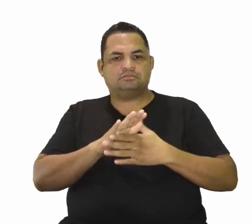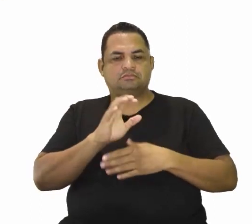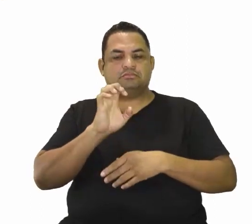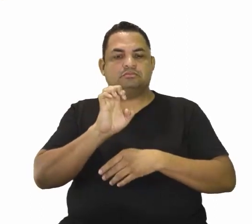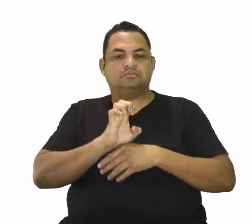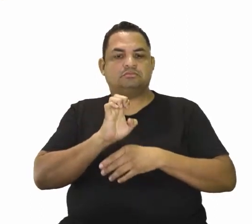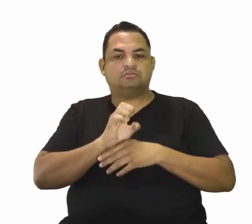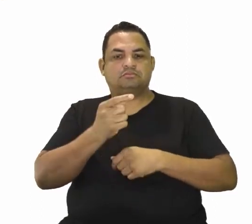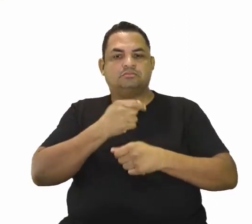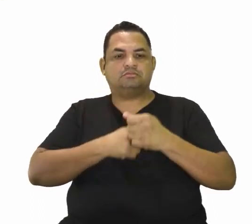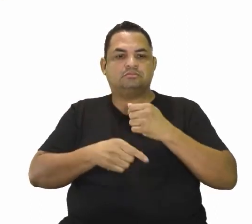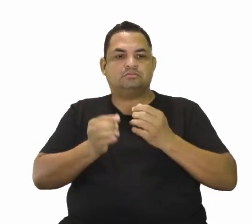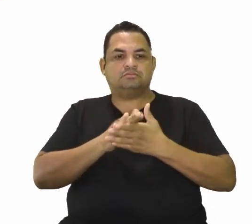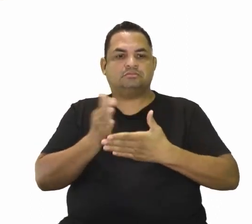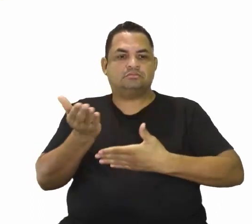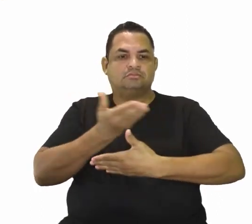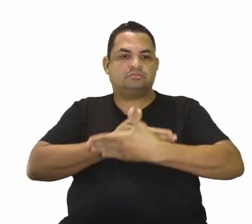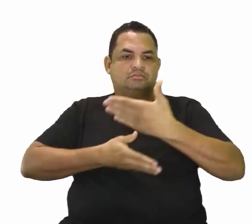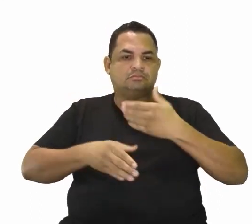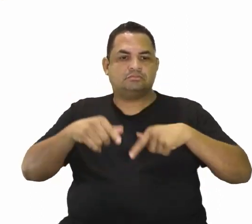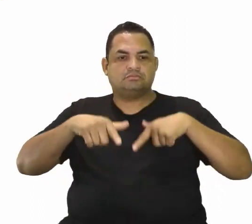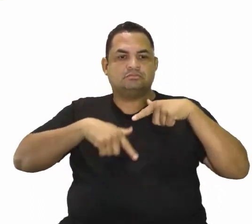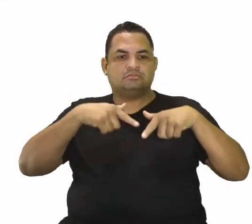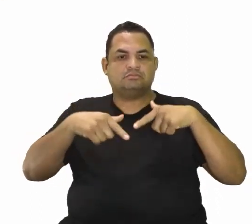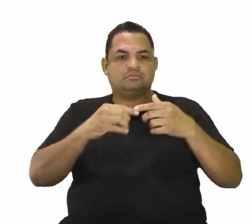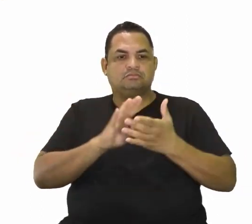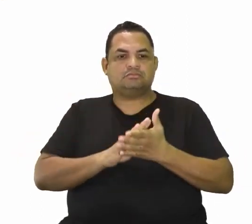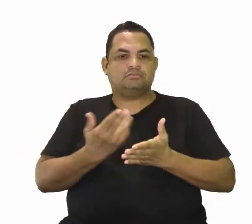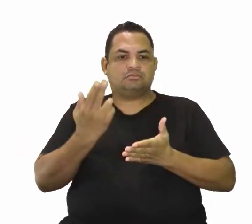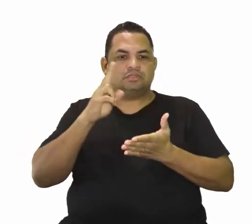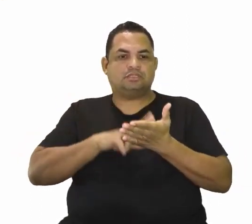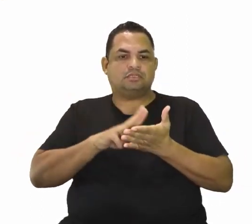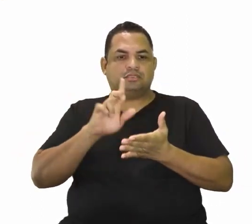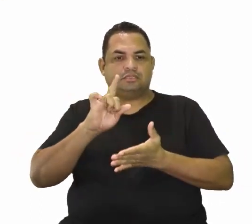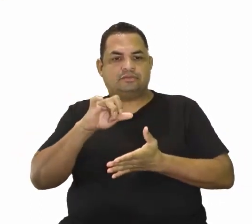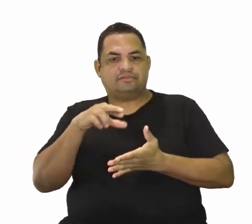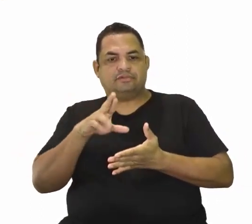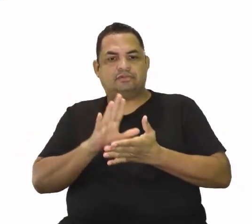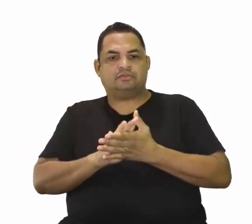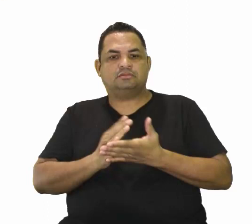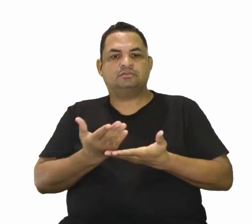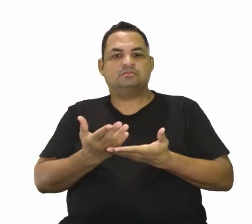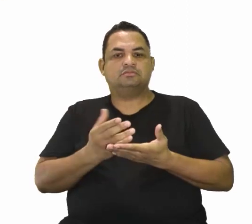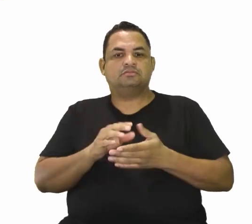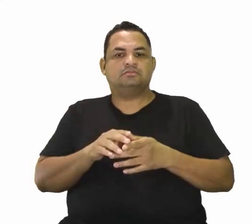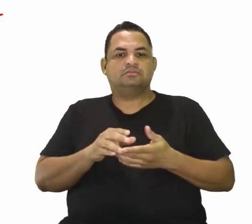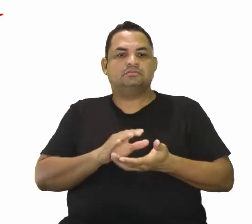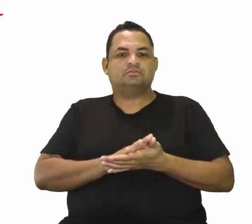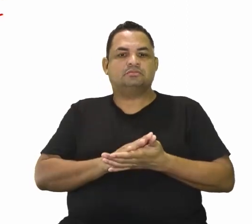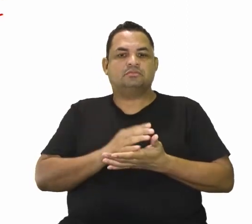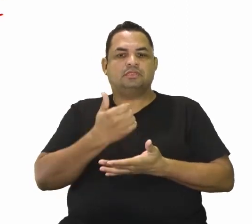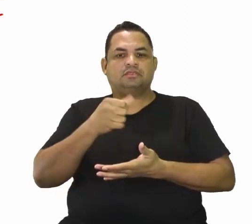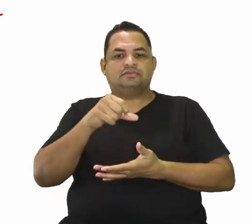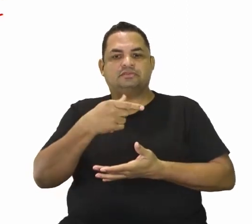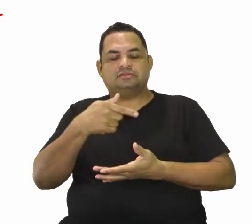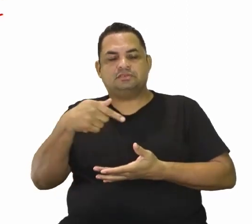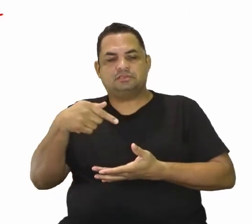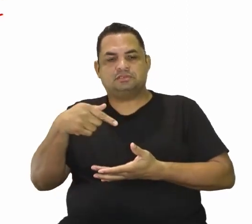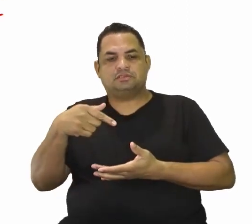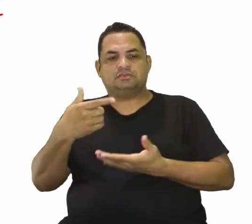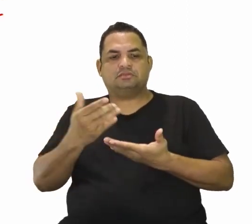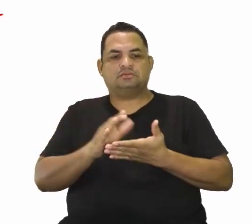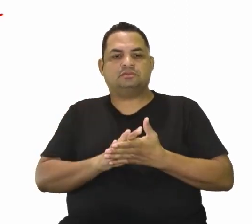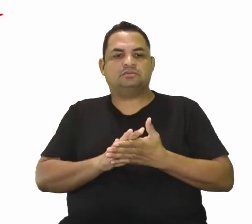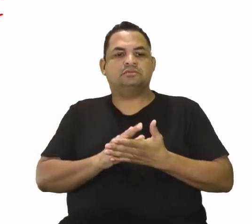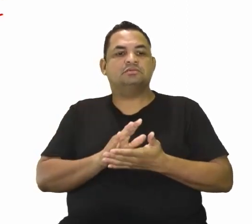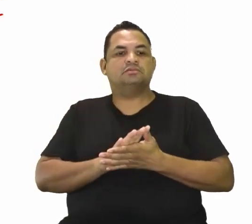Estado na economia e na relação do trabalho, Carta do Lavoro, que é o Carta do Trabalho, em 1927,